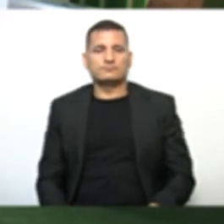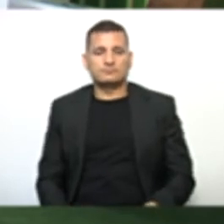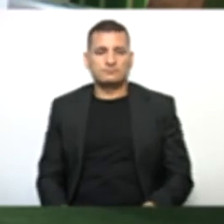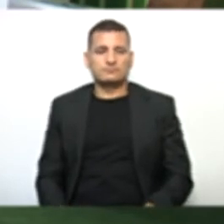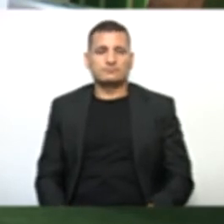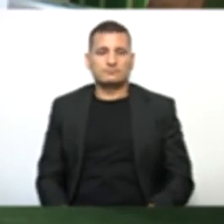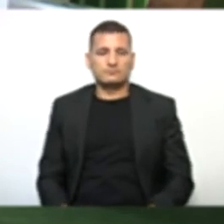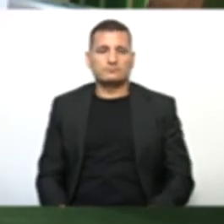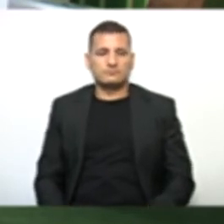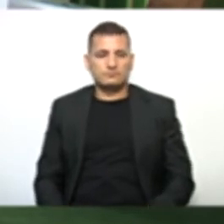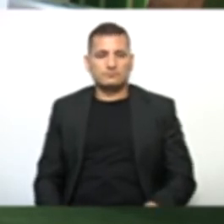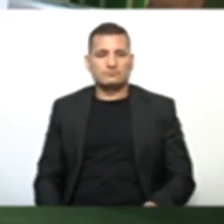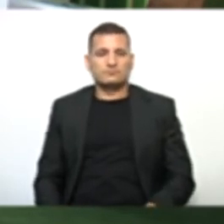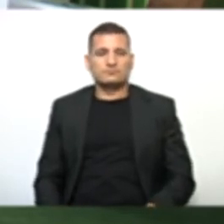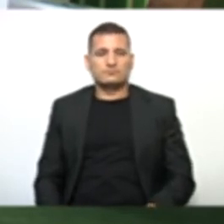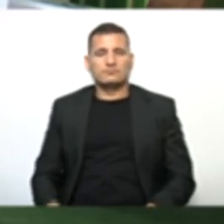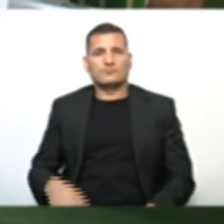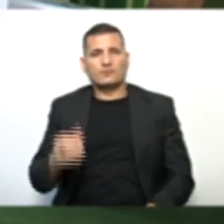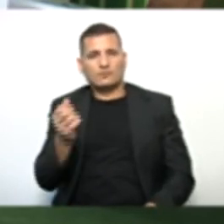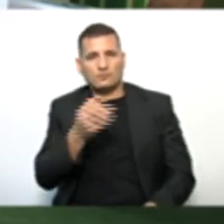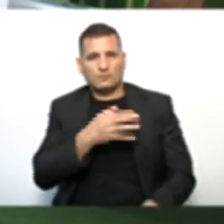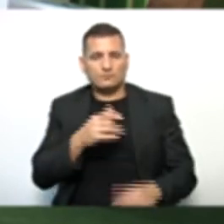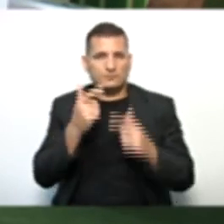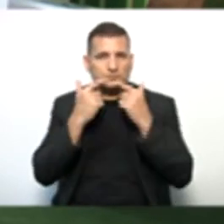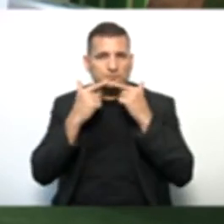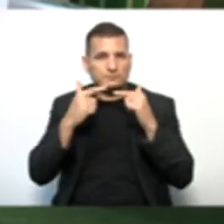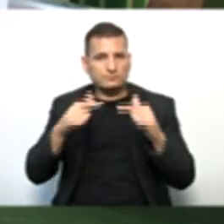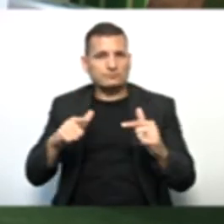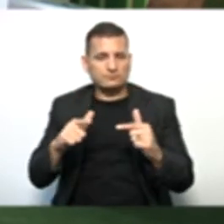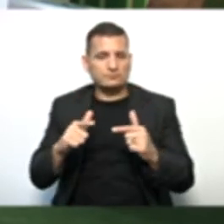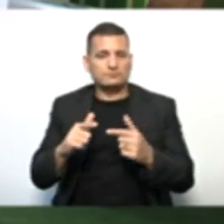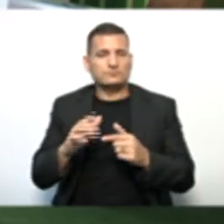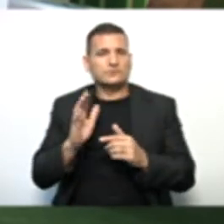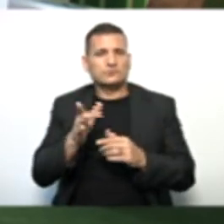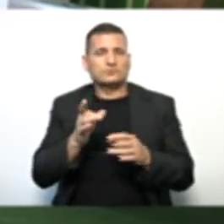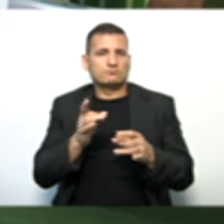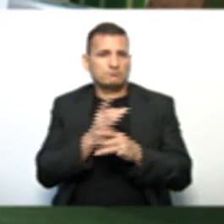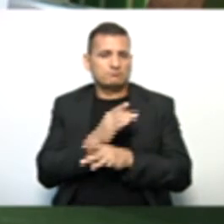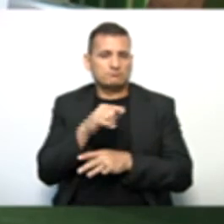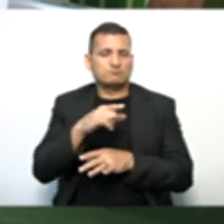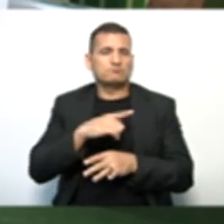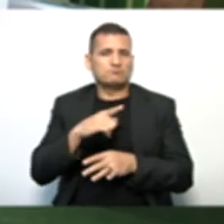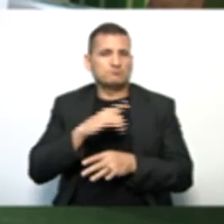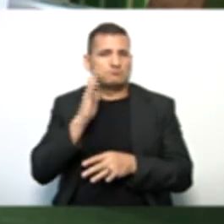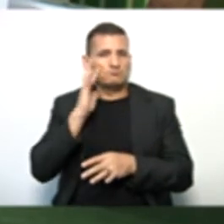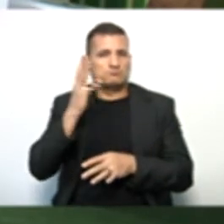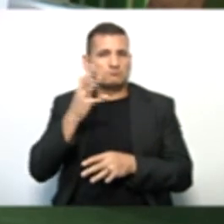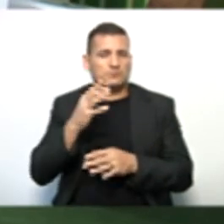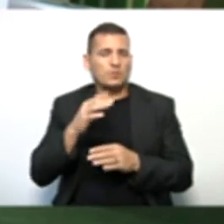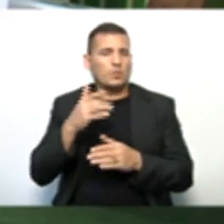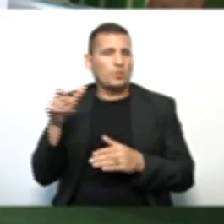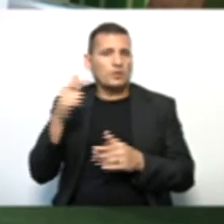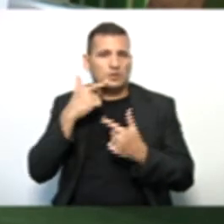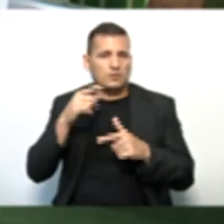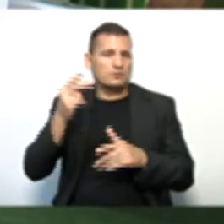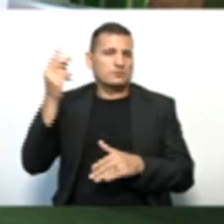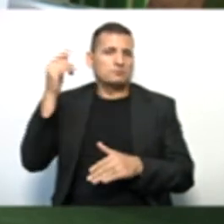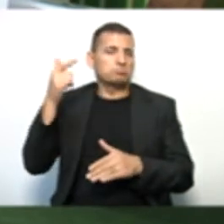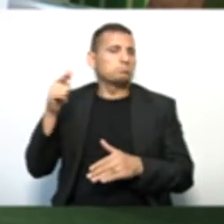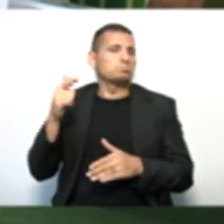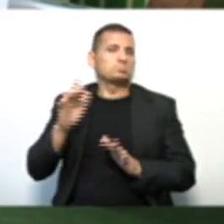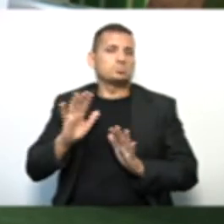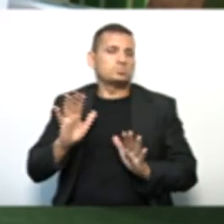professor? Isso aí. Eu É acho que muito essas novas simples. linguagens já vieram com essas soluções, né, que essas outras que são mais antigas não tinham na